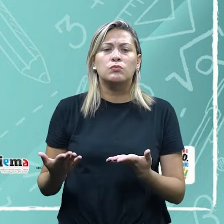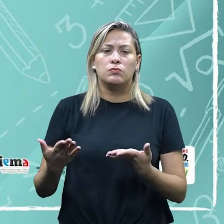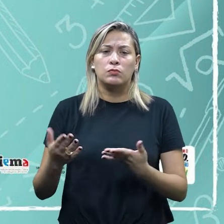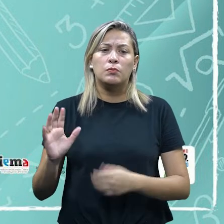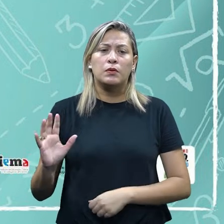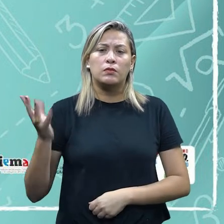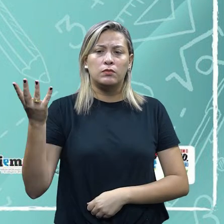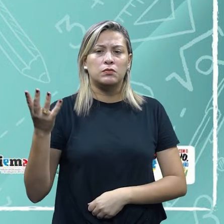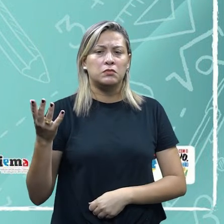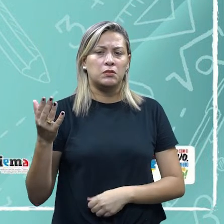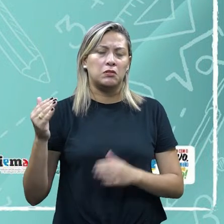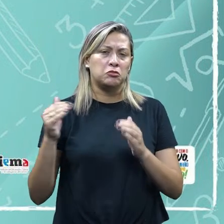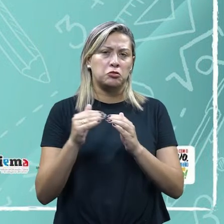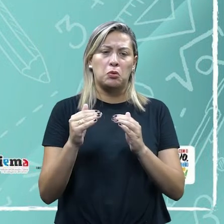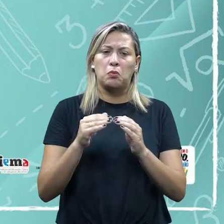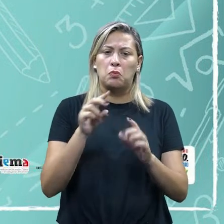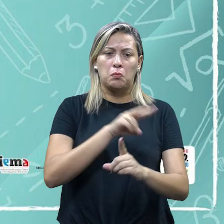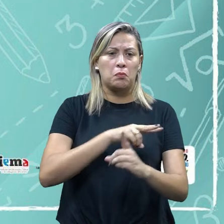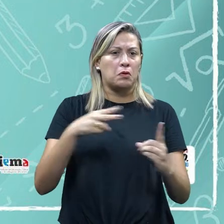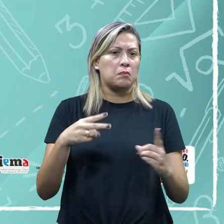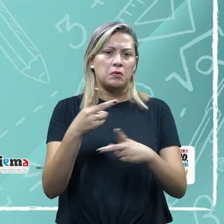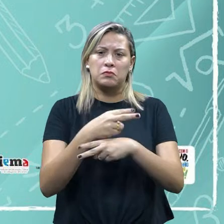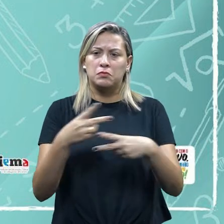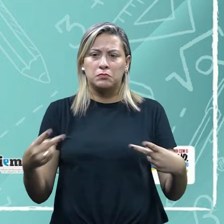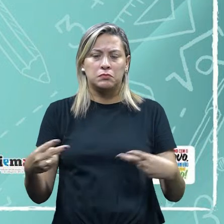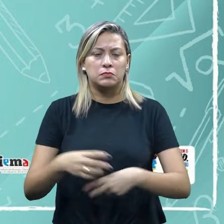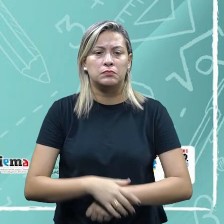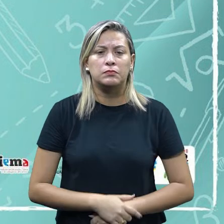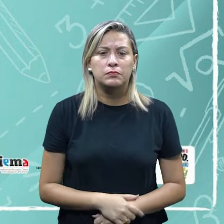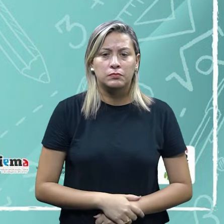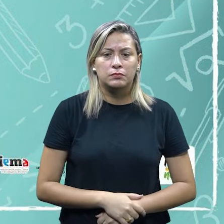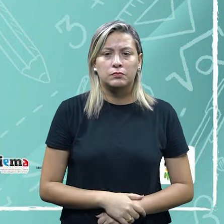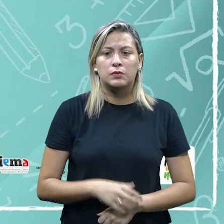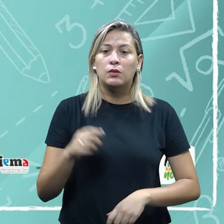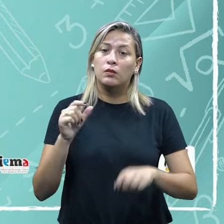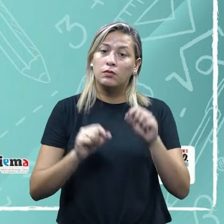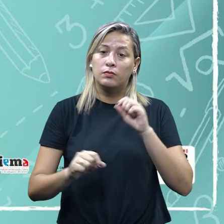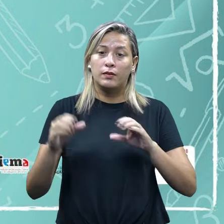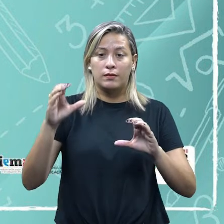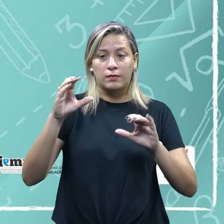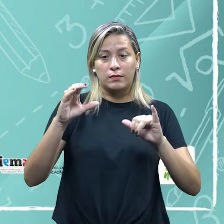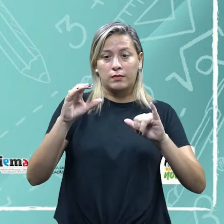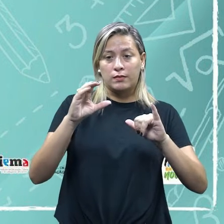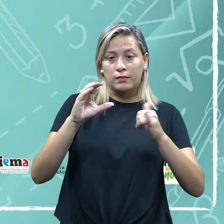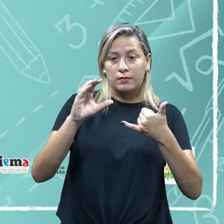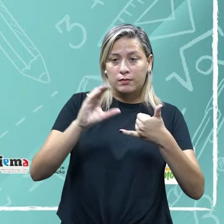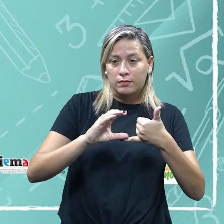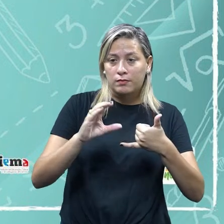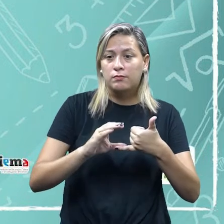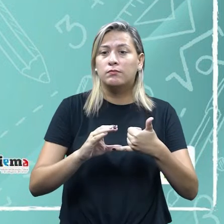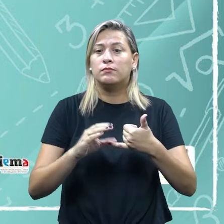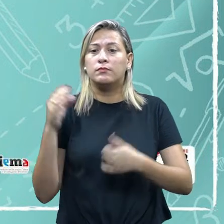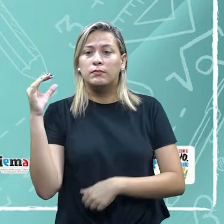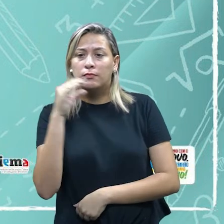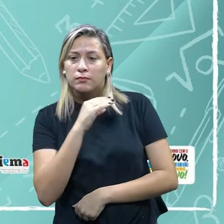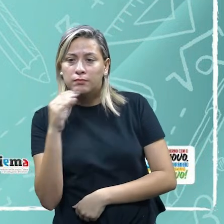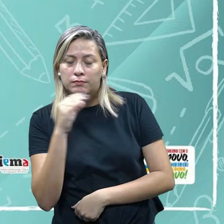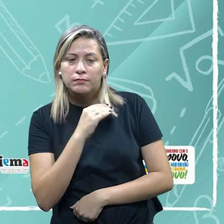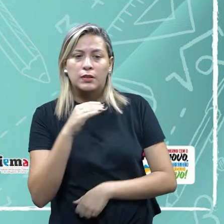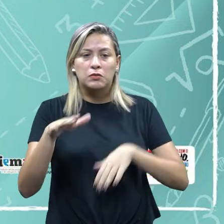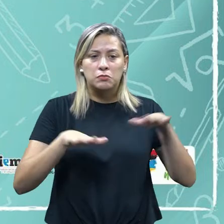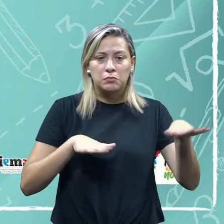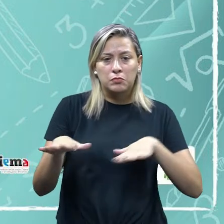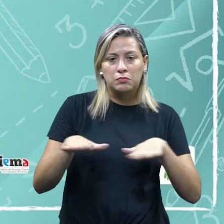eu mencionei. Então a gente considera materiais, cargas, calor, movimentos, vida útil do equipamento, dentre